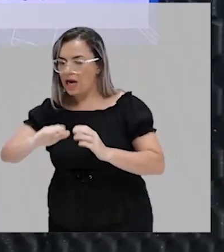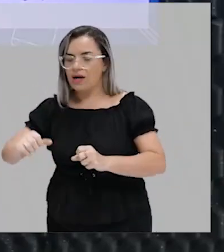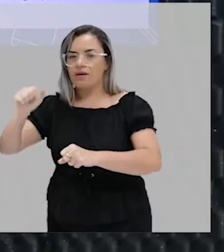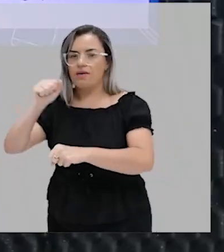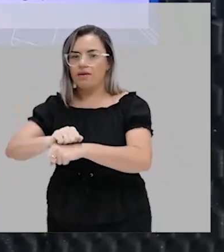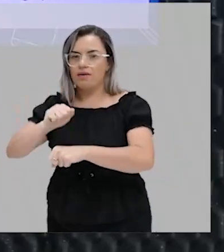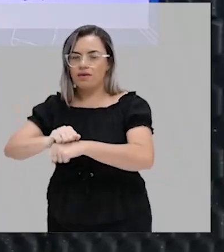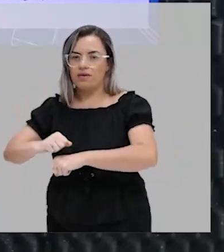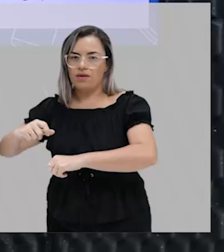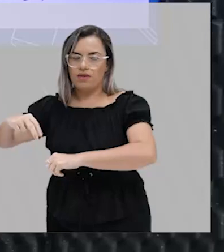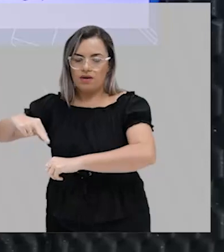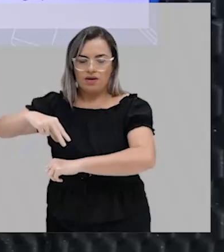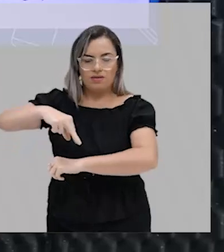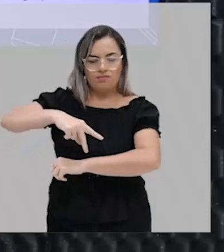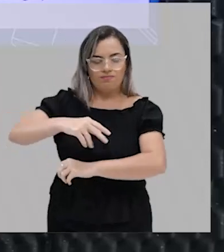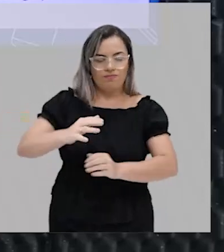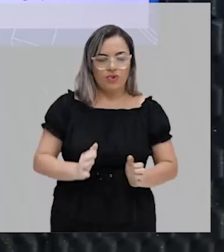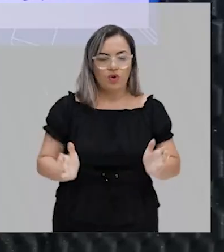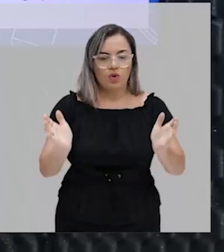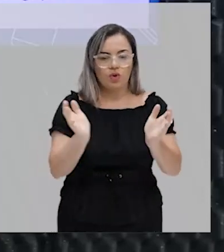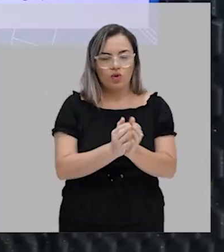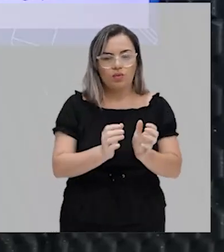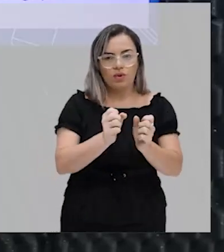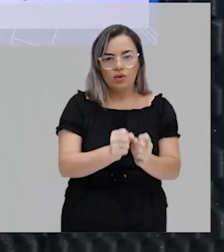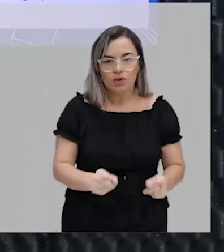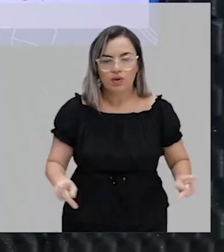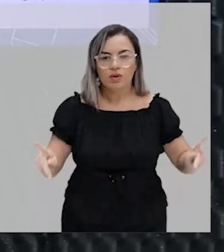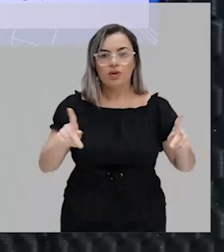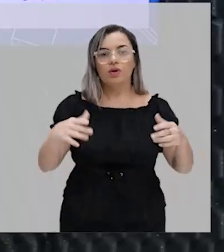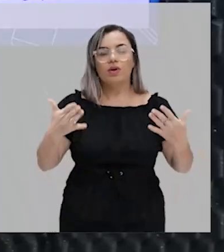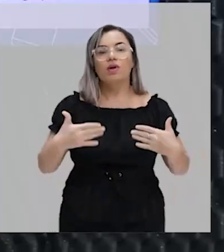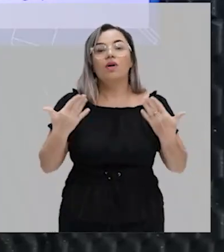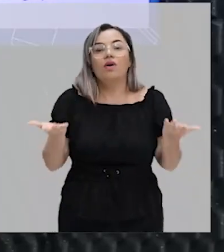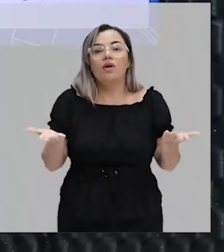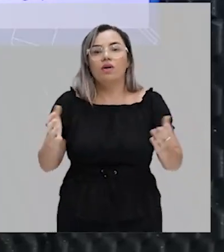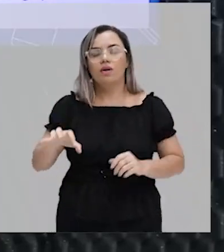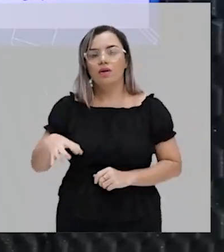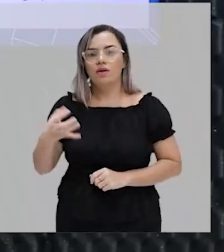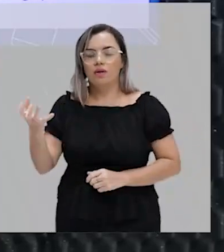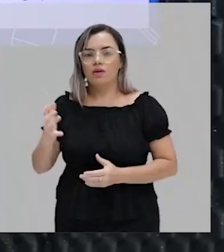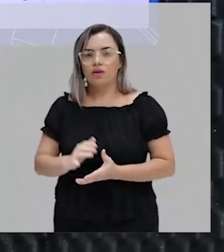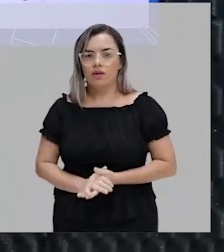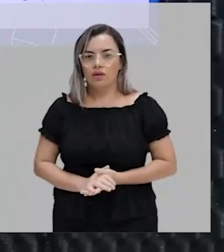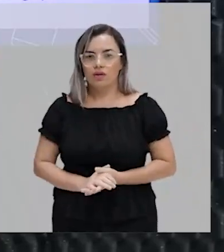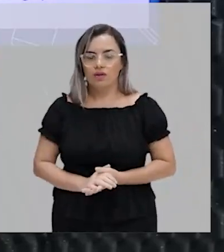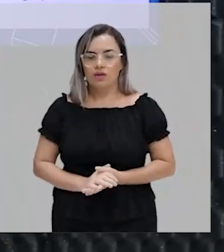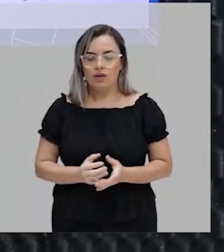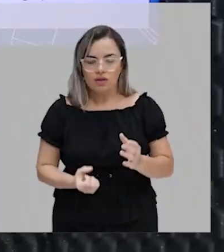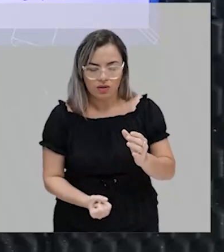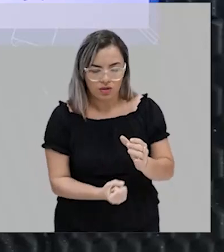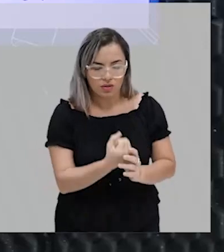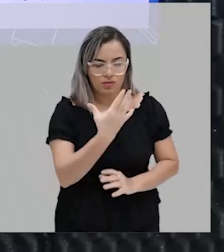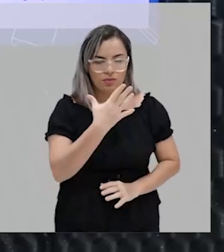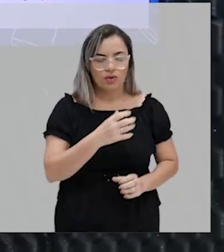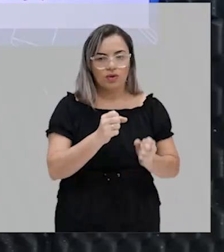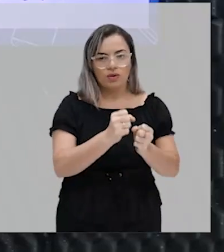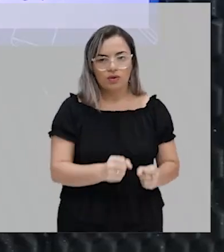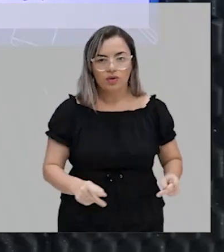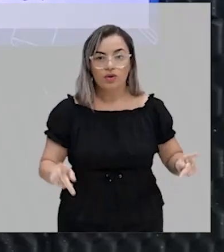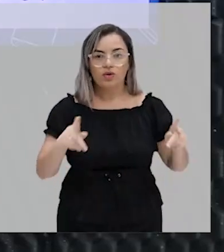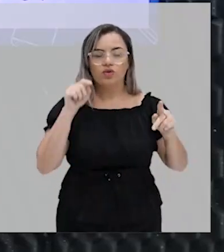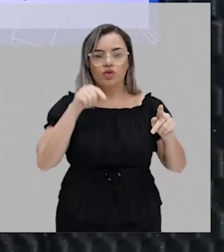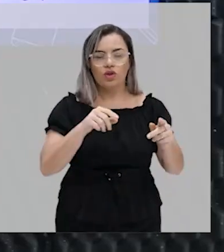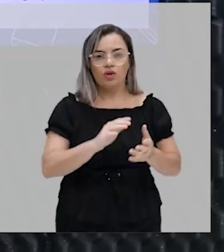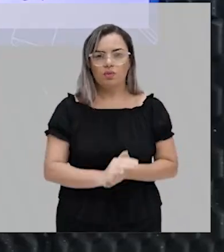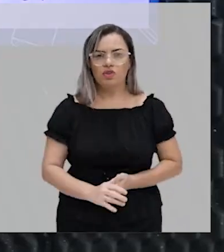andar em grupos nos shoppings. O que foi que aconteceu? Surgiram os shoppings de elite, né? Áreas, shoppings que eram